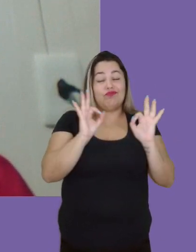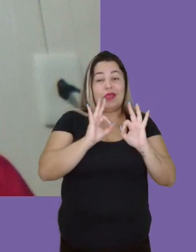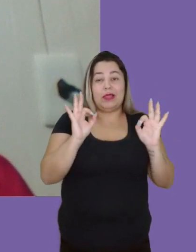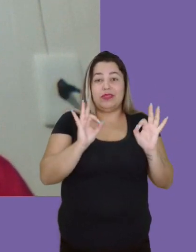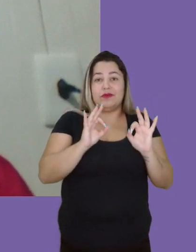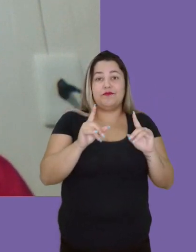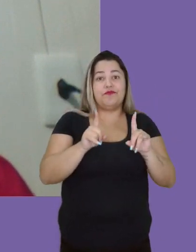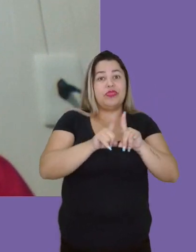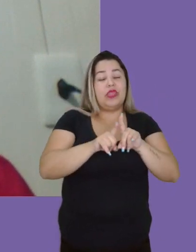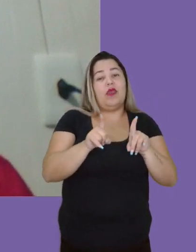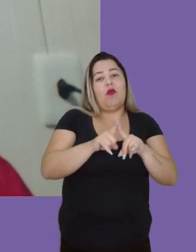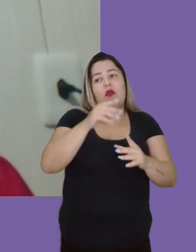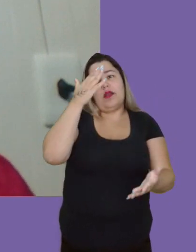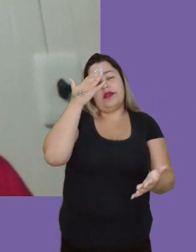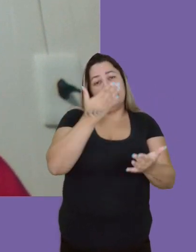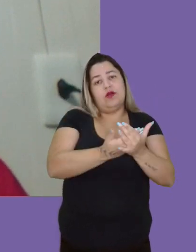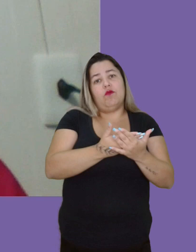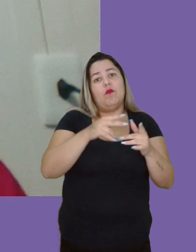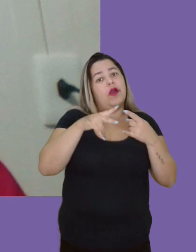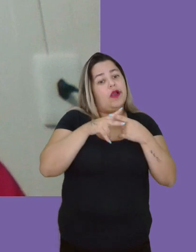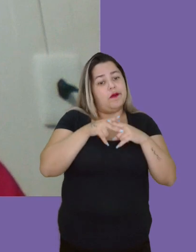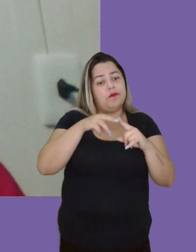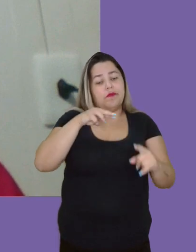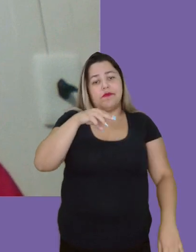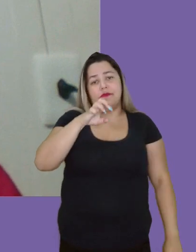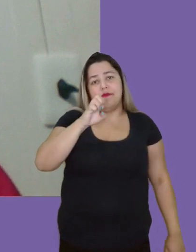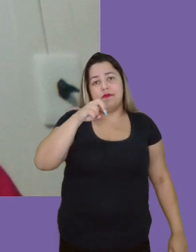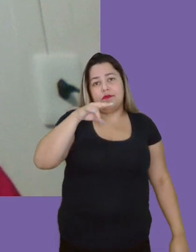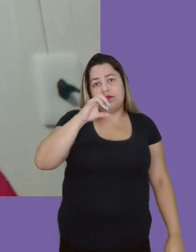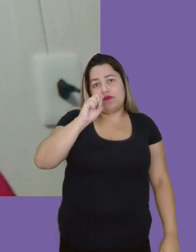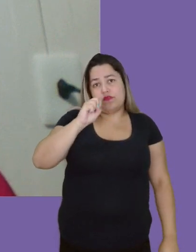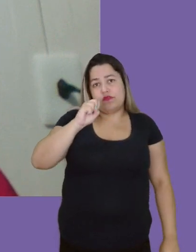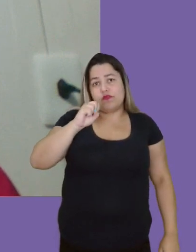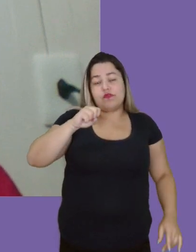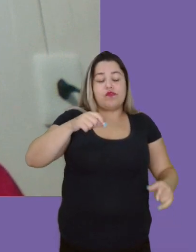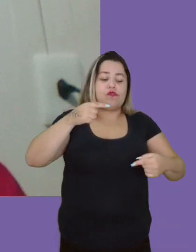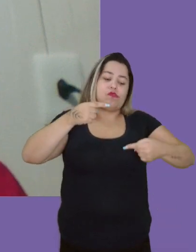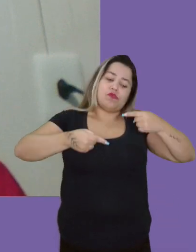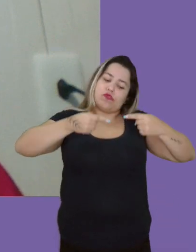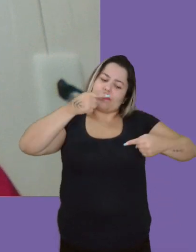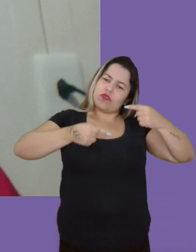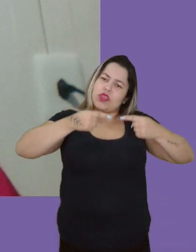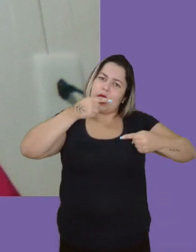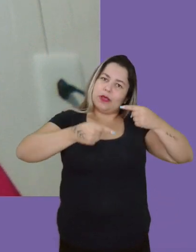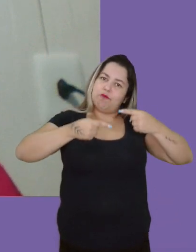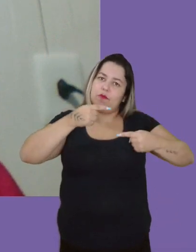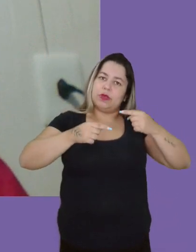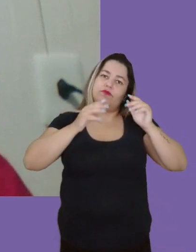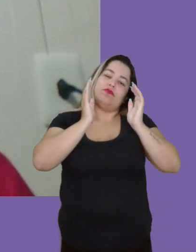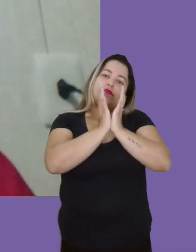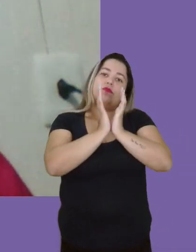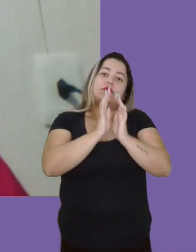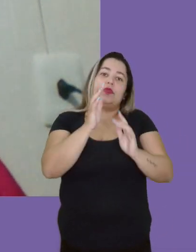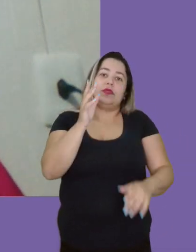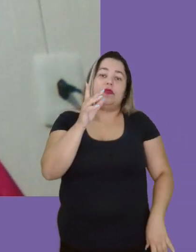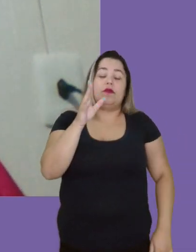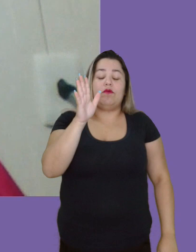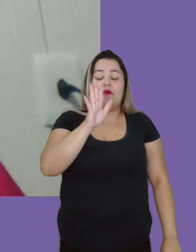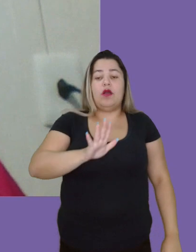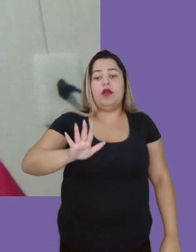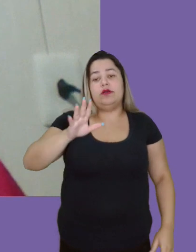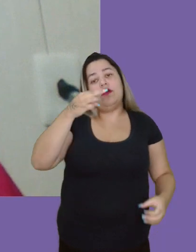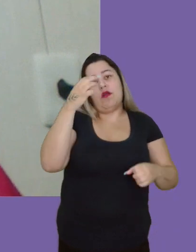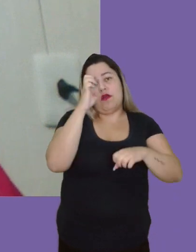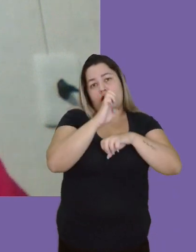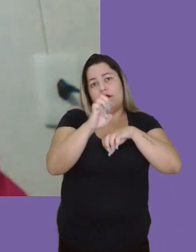acredito que a gente tenha como mecanismo também, né, discutir dentro de nossas instâncias, o coletivo nacional, os coletivos estaduais